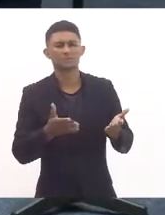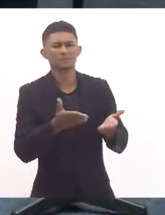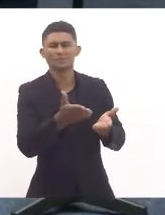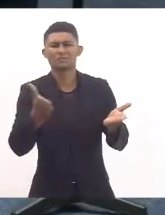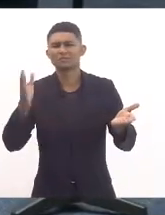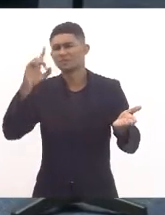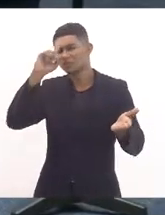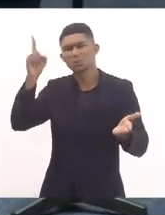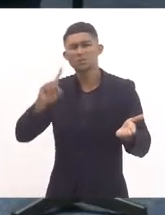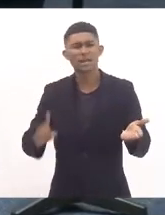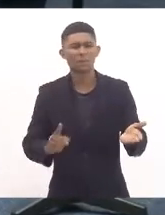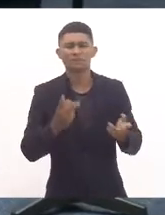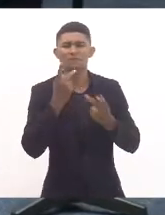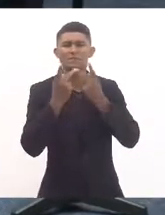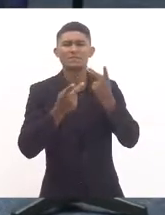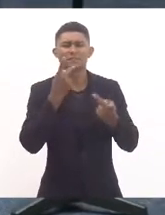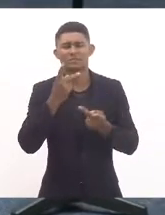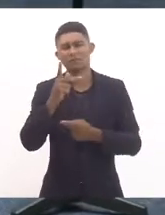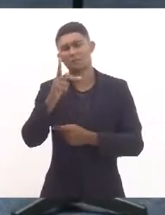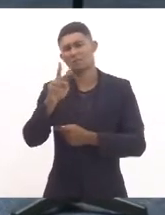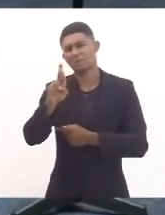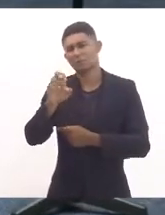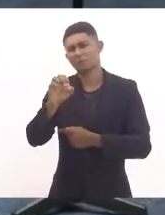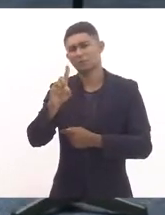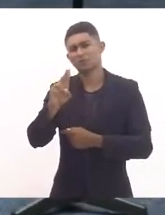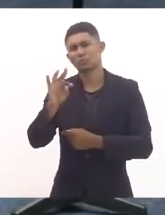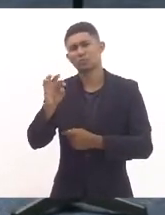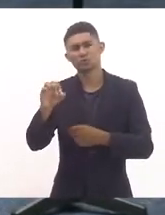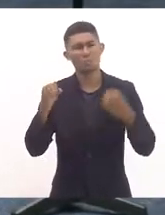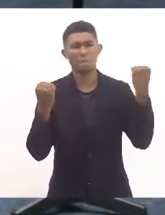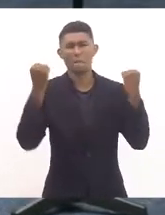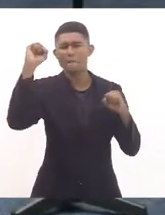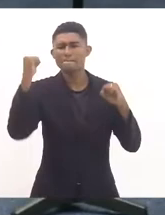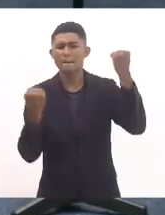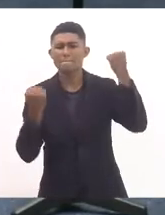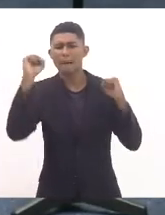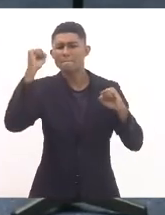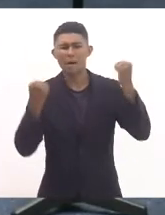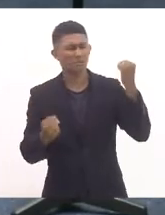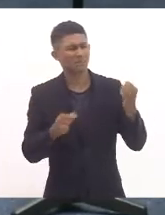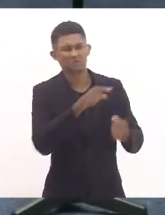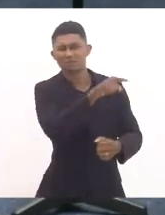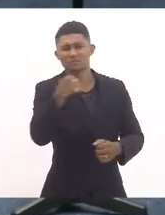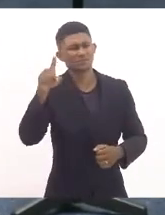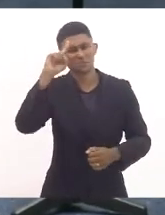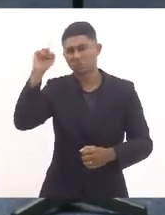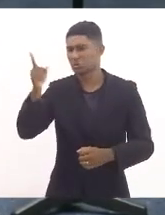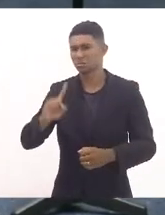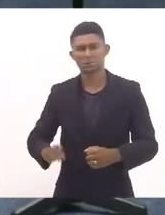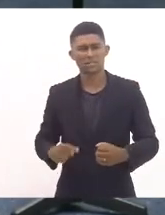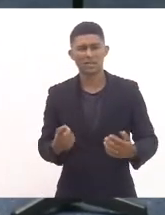que é produto ultraprocessado, não sabe nem o que condiz com essa categoria.